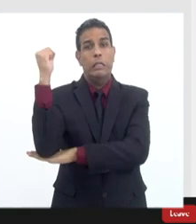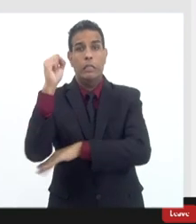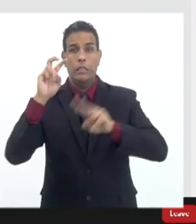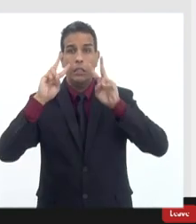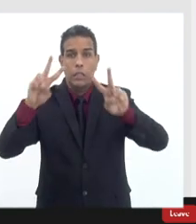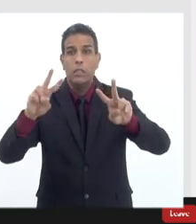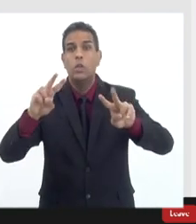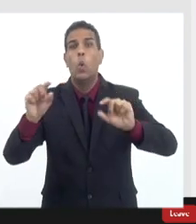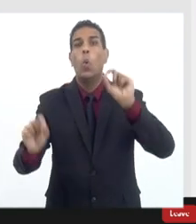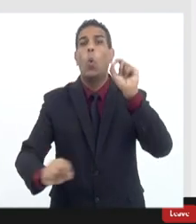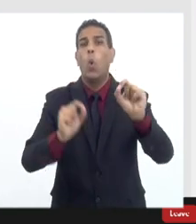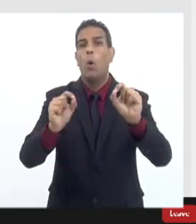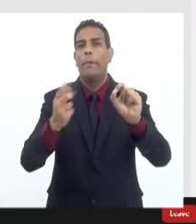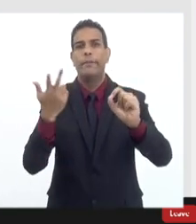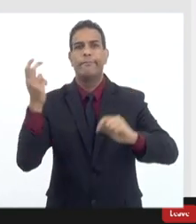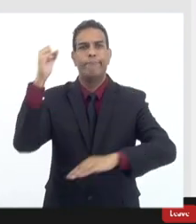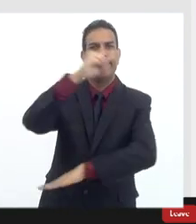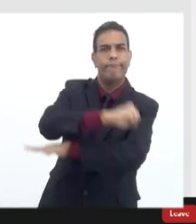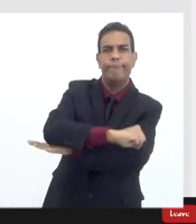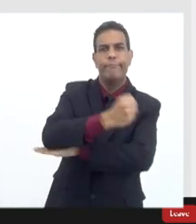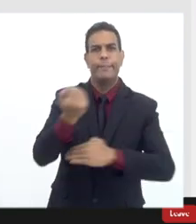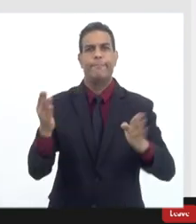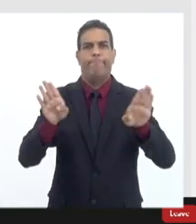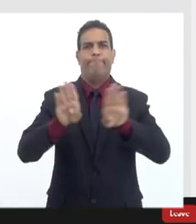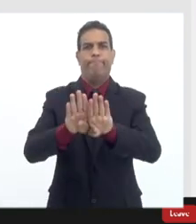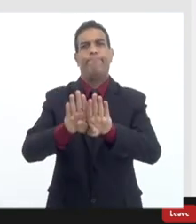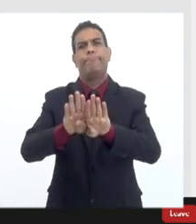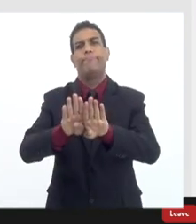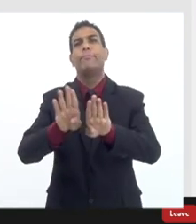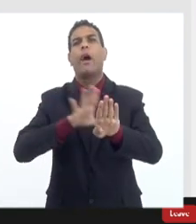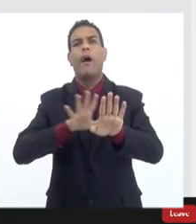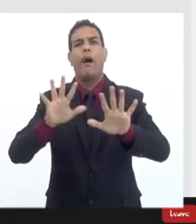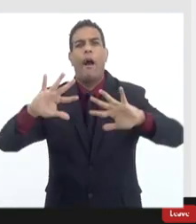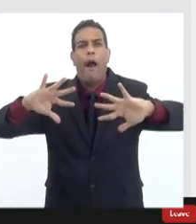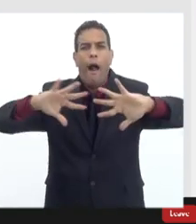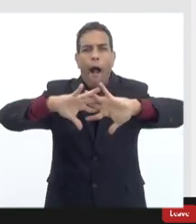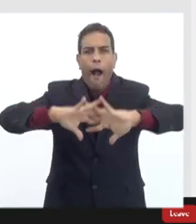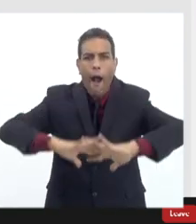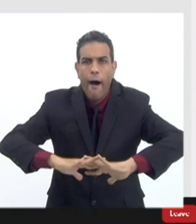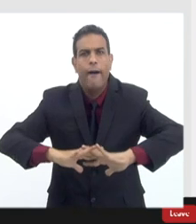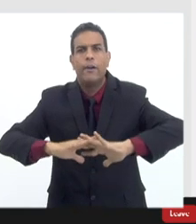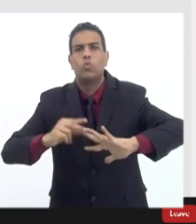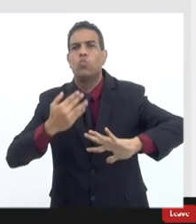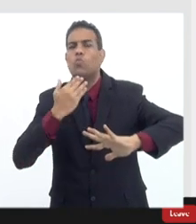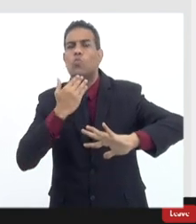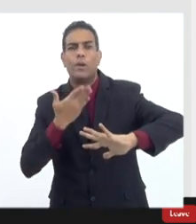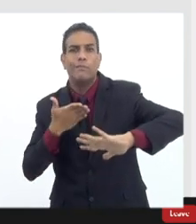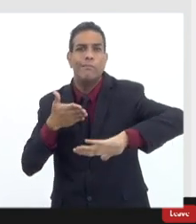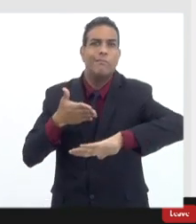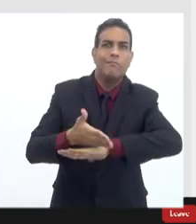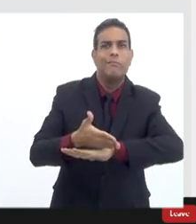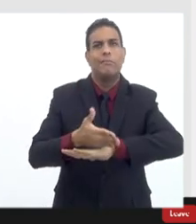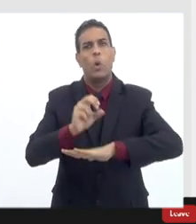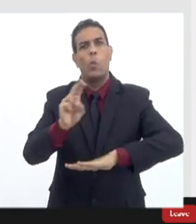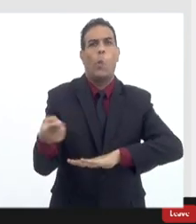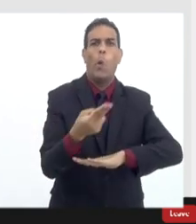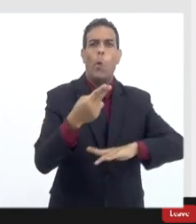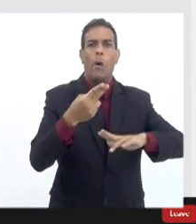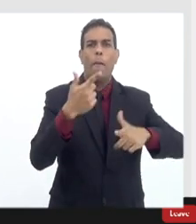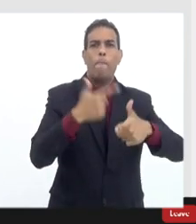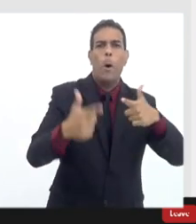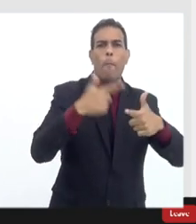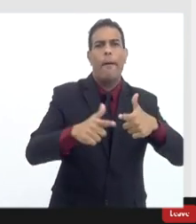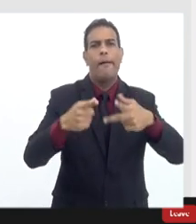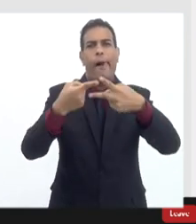por diferentes razões, não abrem. Porque a sala foi gradeada e a janela abria para fora e deixou de abrir, porque emperrou, porque